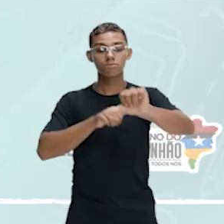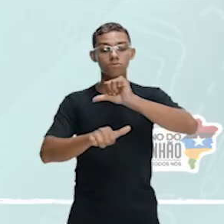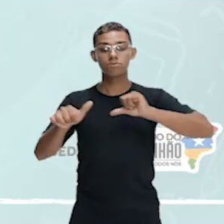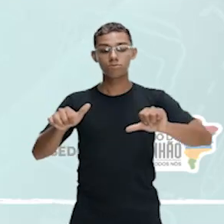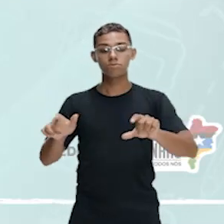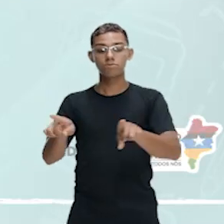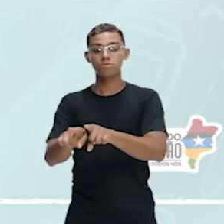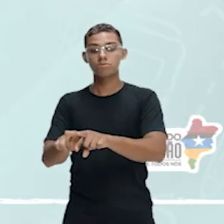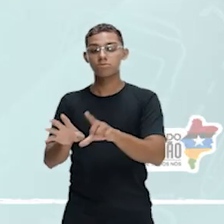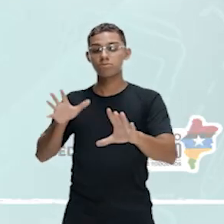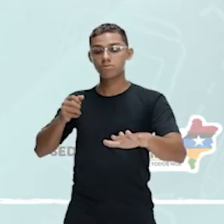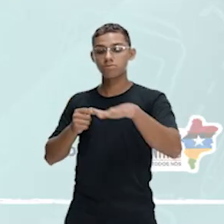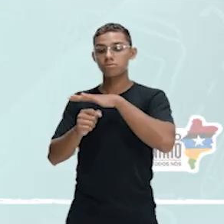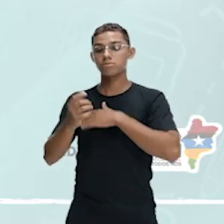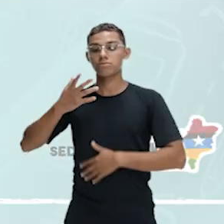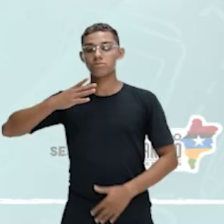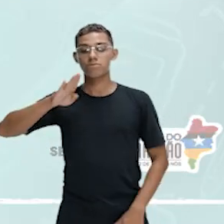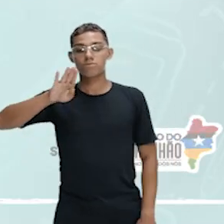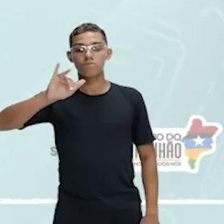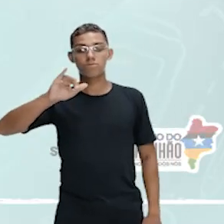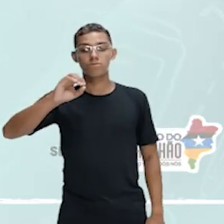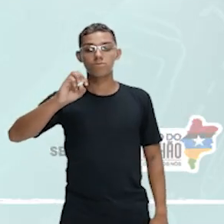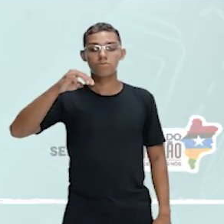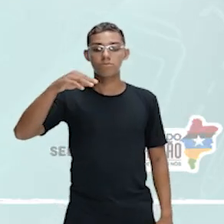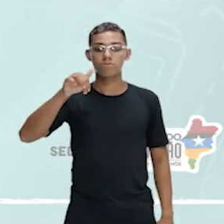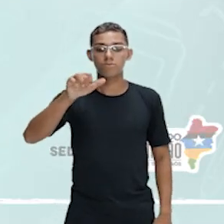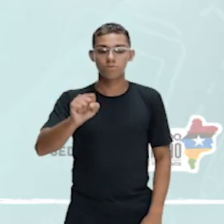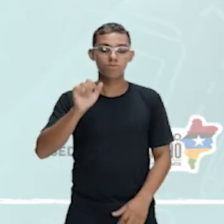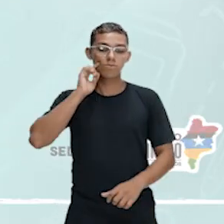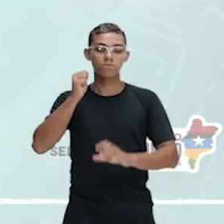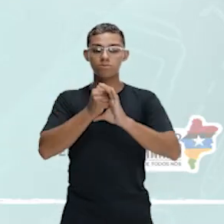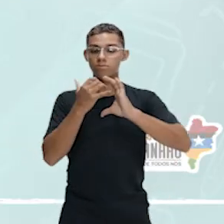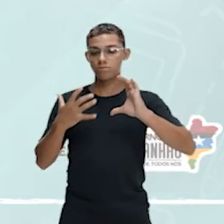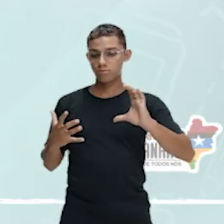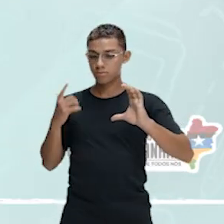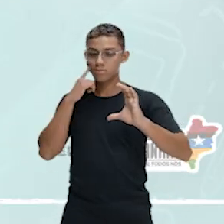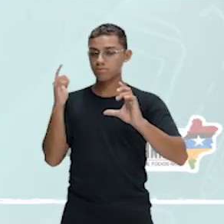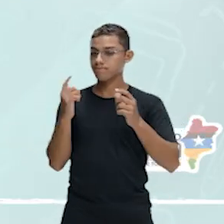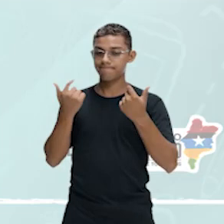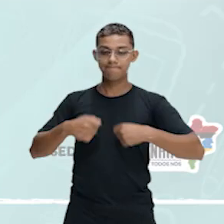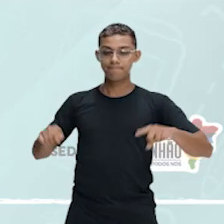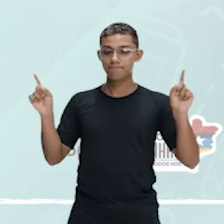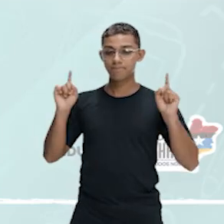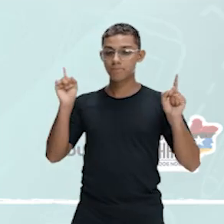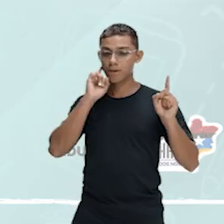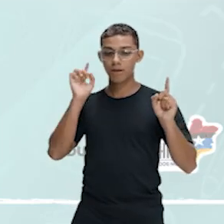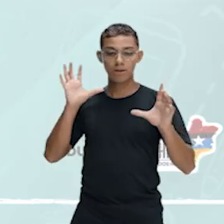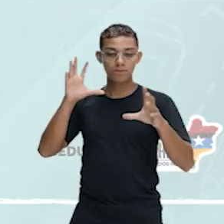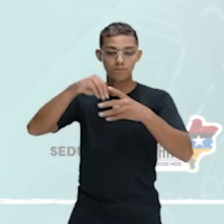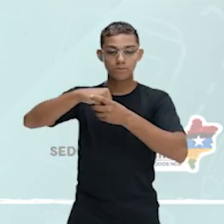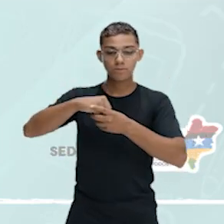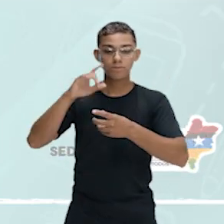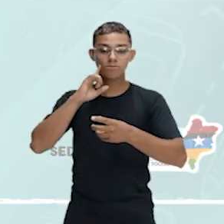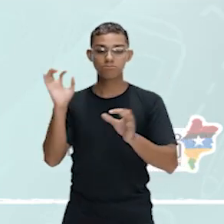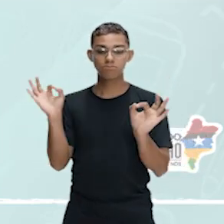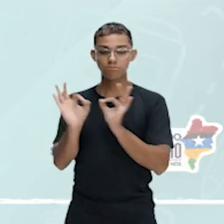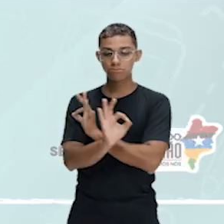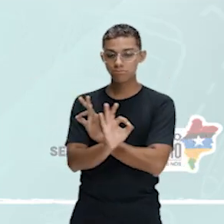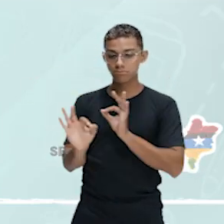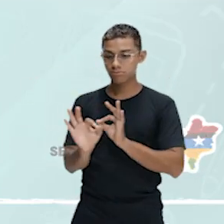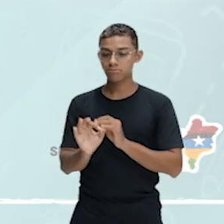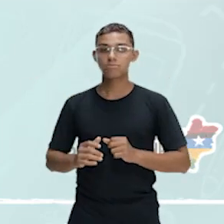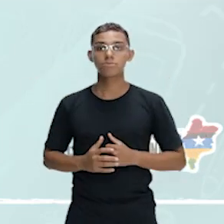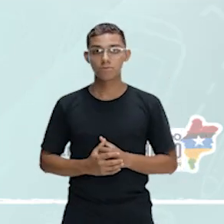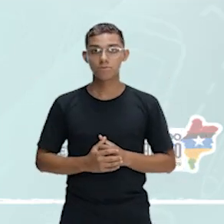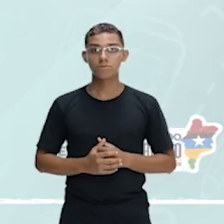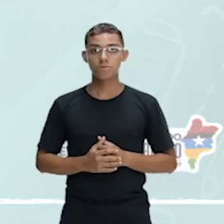que abrigam biomas com características intermediárias ou que não se enquadram em nenhum desses 6 domínios,